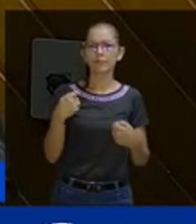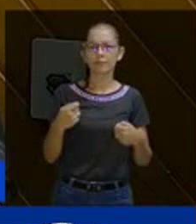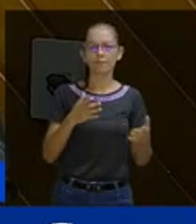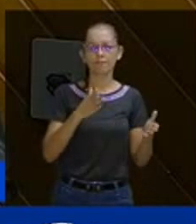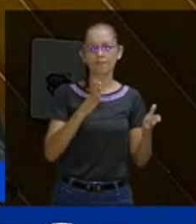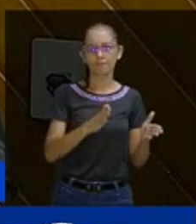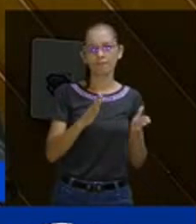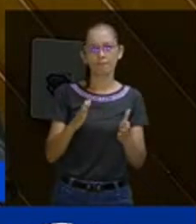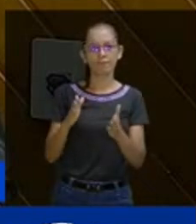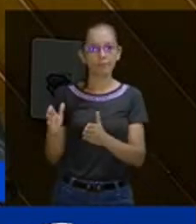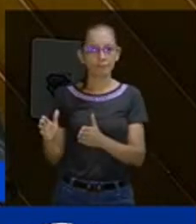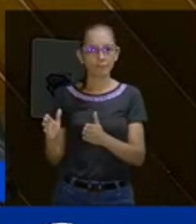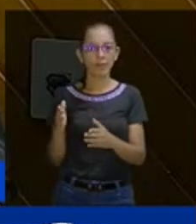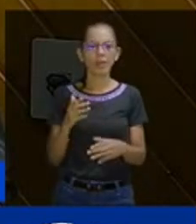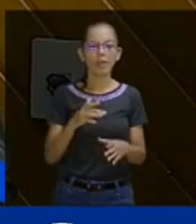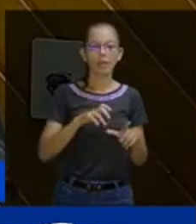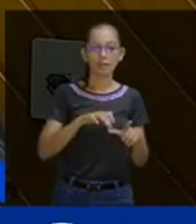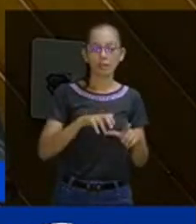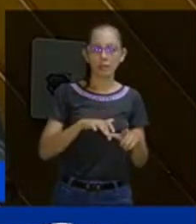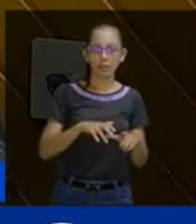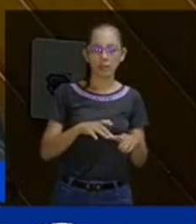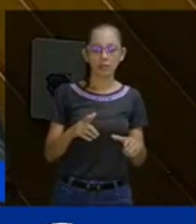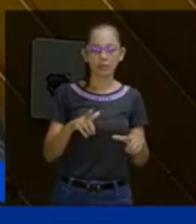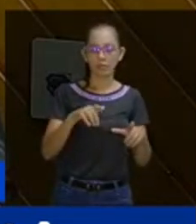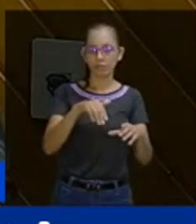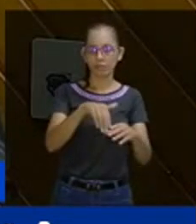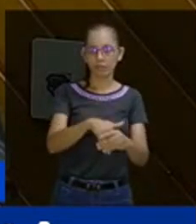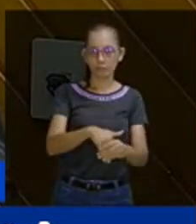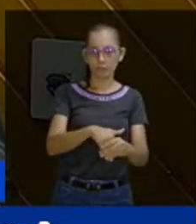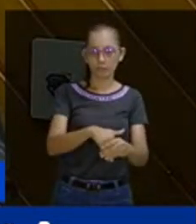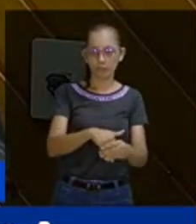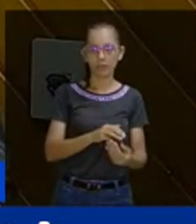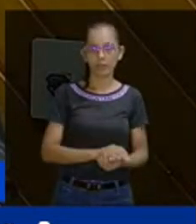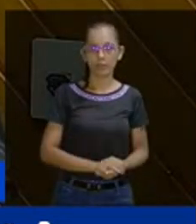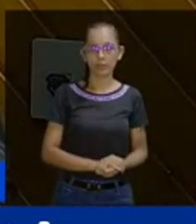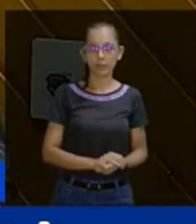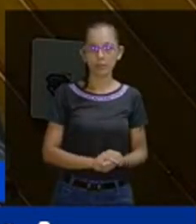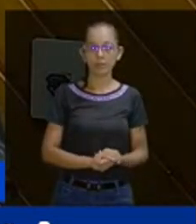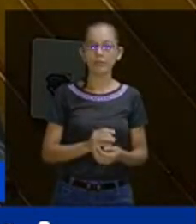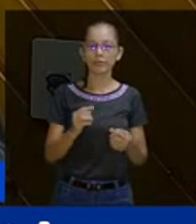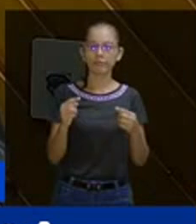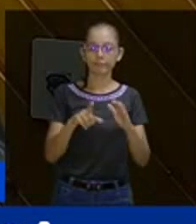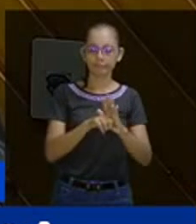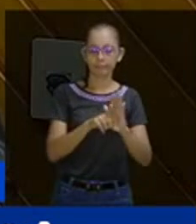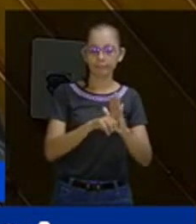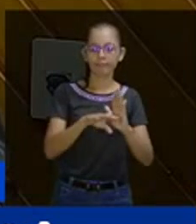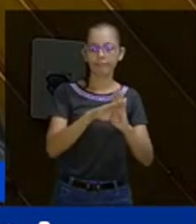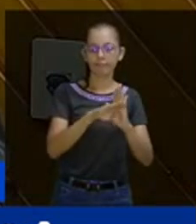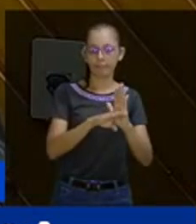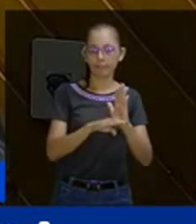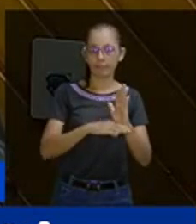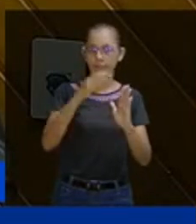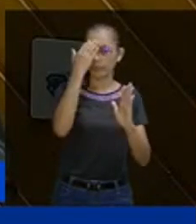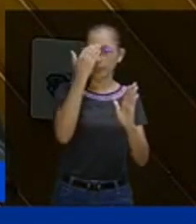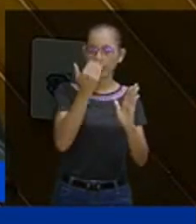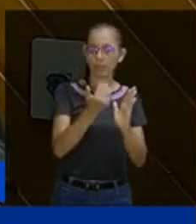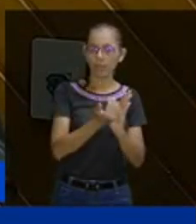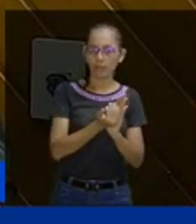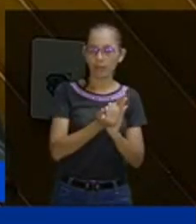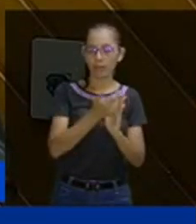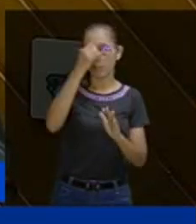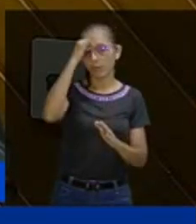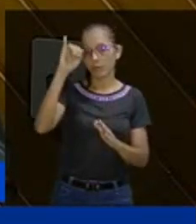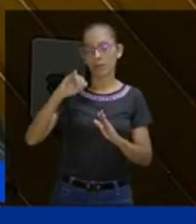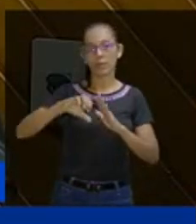e realizar as eleições, mas também para utilizar todos os mecanismos legais disponíveis no combate à influência